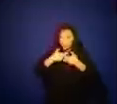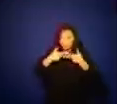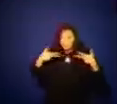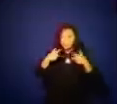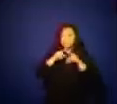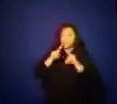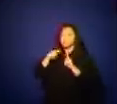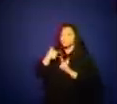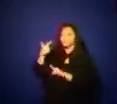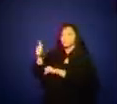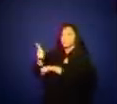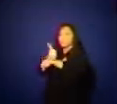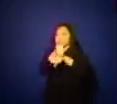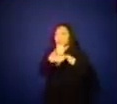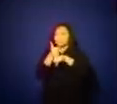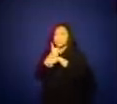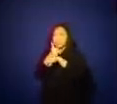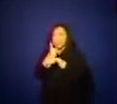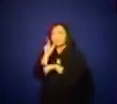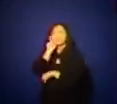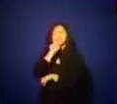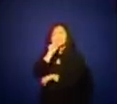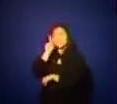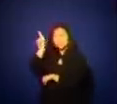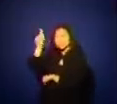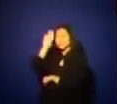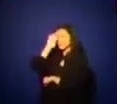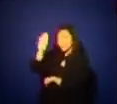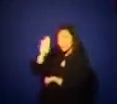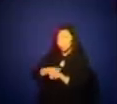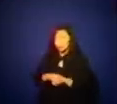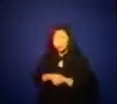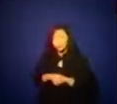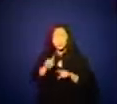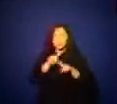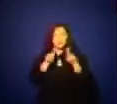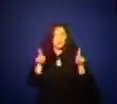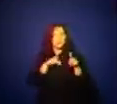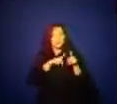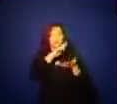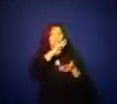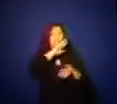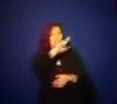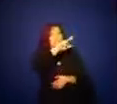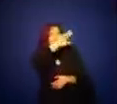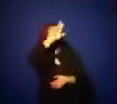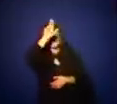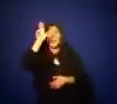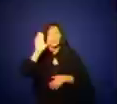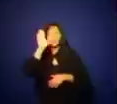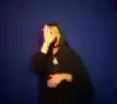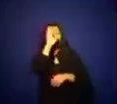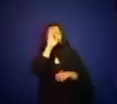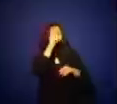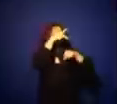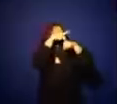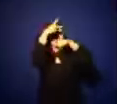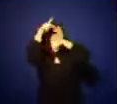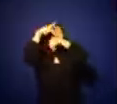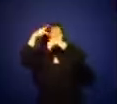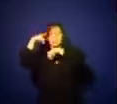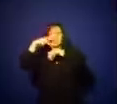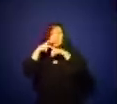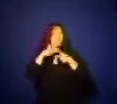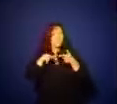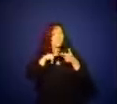de subir mas em vários outros lugares seguiu exatamente a mesma trajetória então eu me lembro é Em alguns momentos nas reuniões do